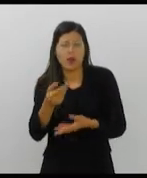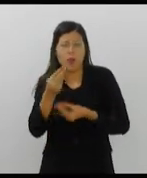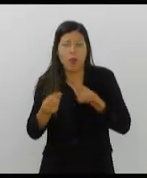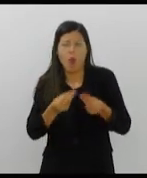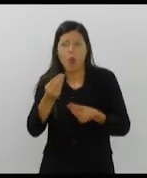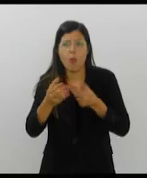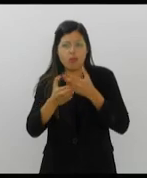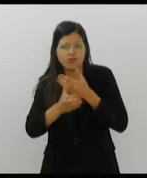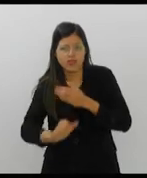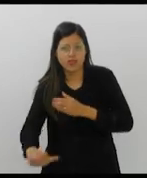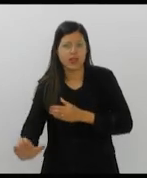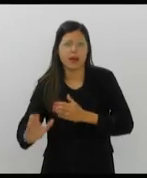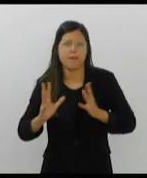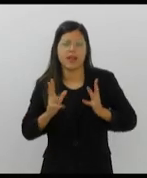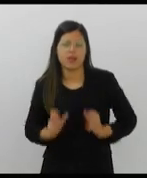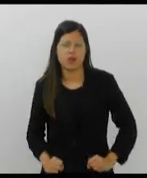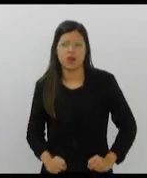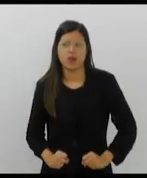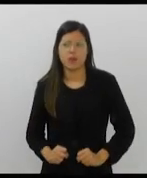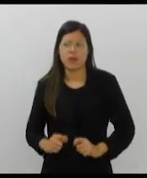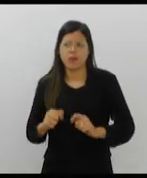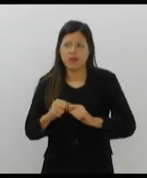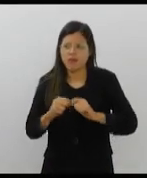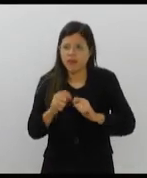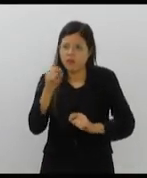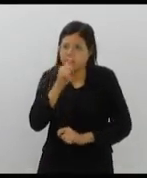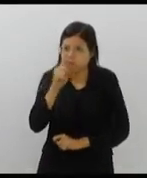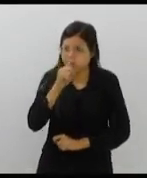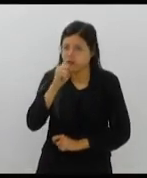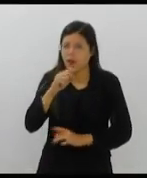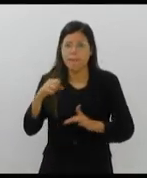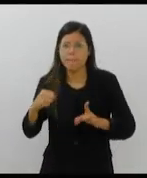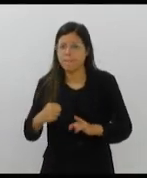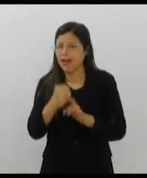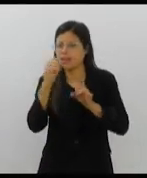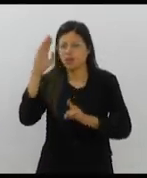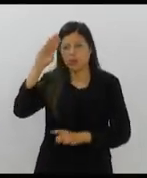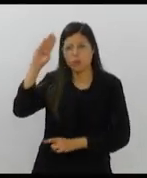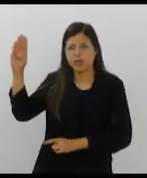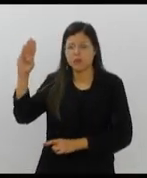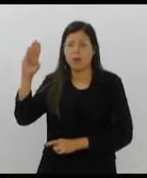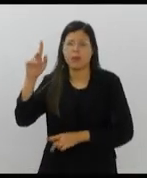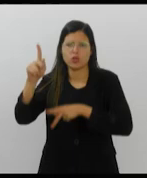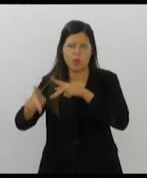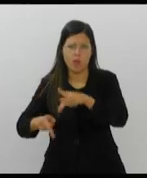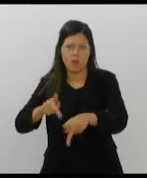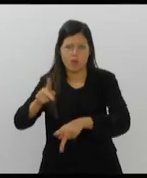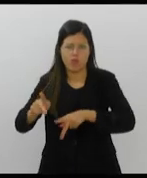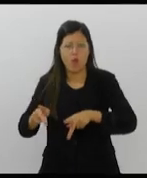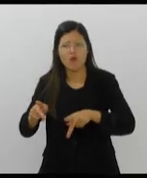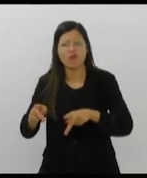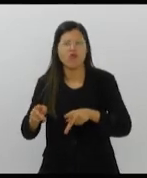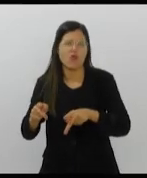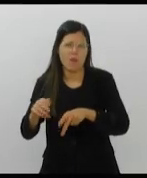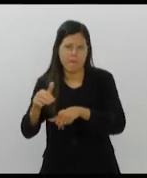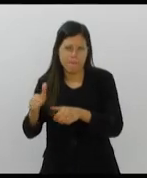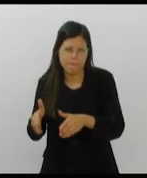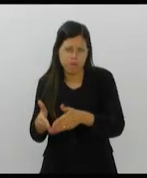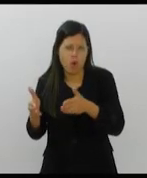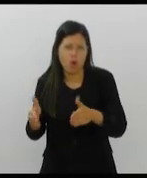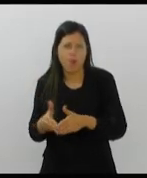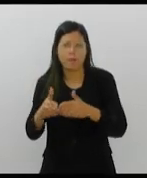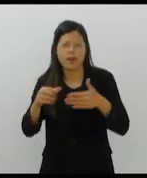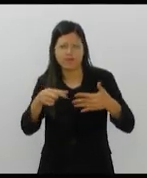dos fornecimentos tem sido feita de forma arbitrária e tem impactado principalmente a população mais vulnerável que mora nas